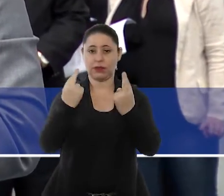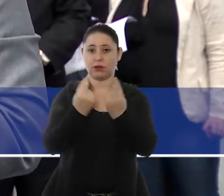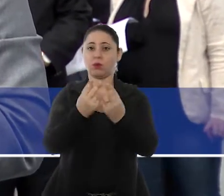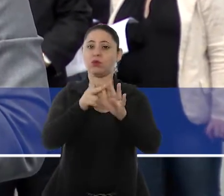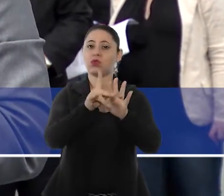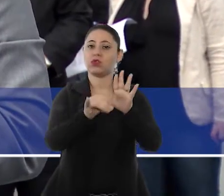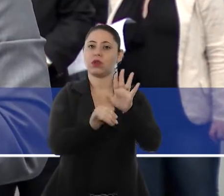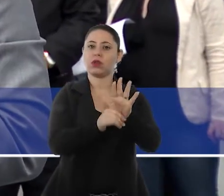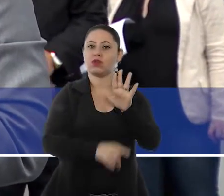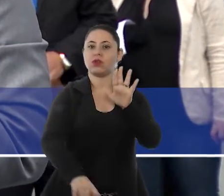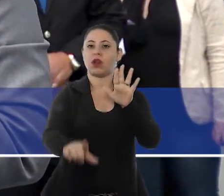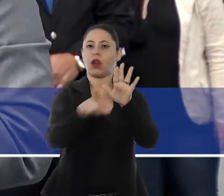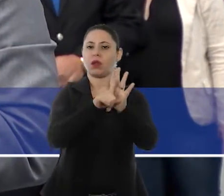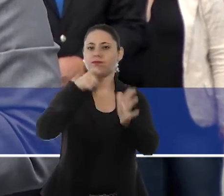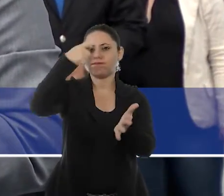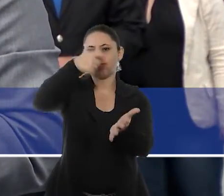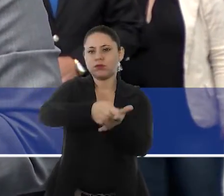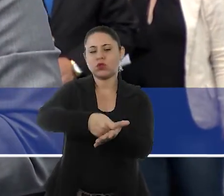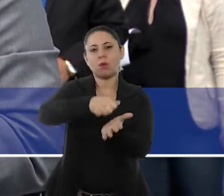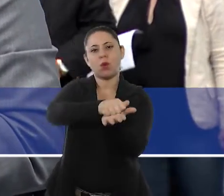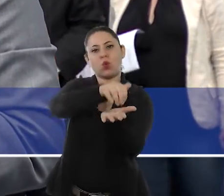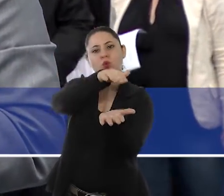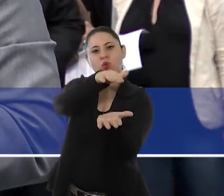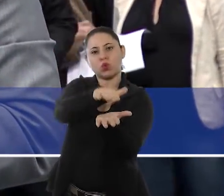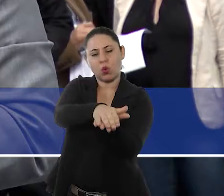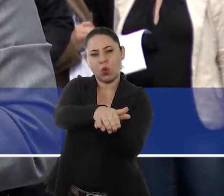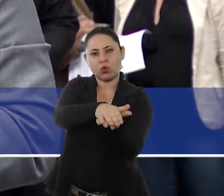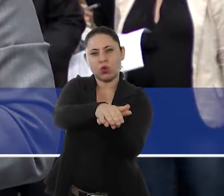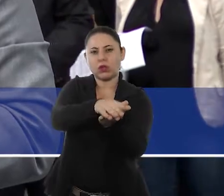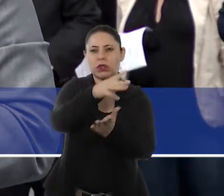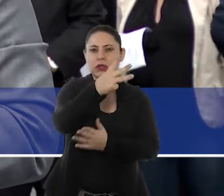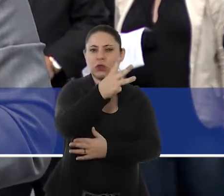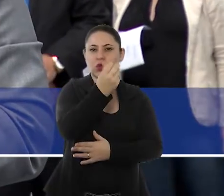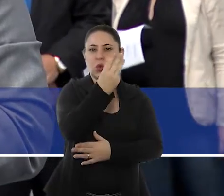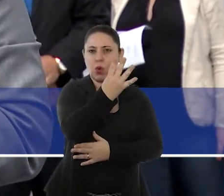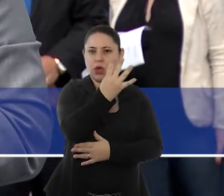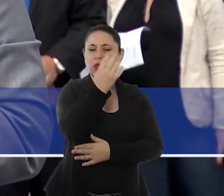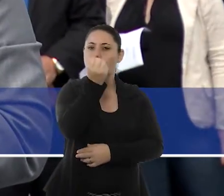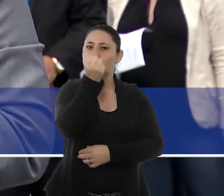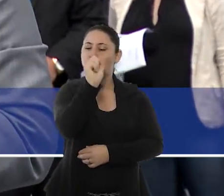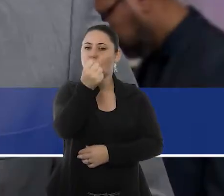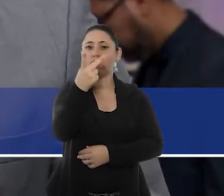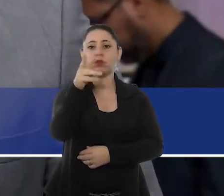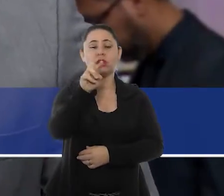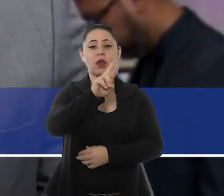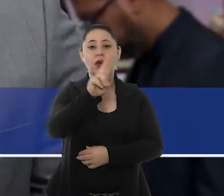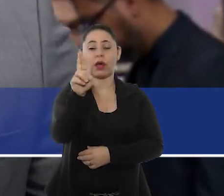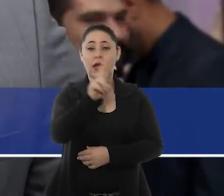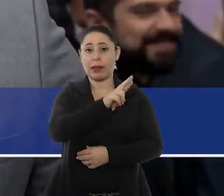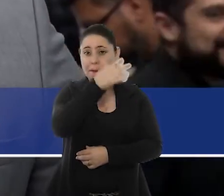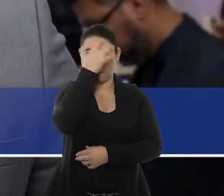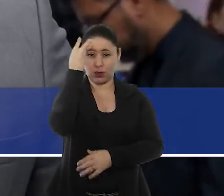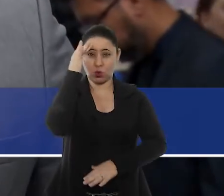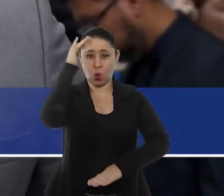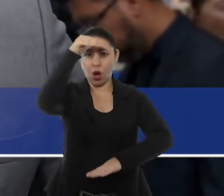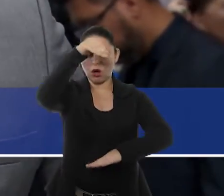quarta-feira projeto de lei que prevê a aplicação de multa equivalente a 12 UFERMs, um total